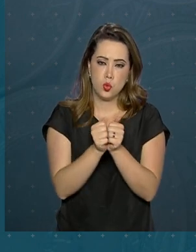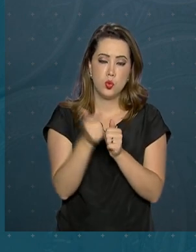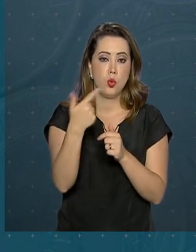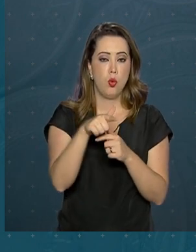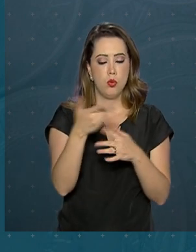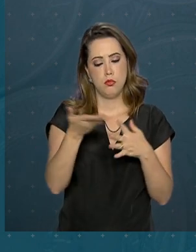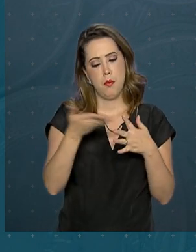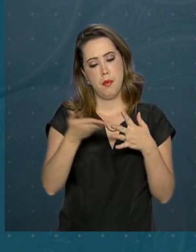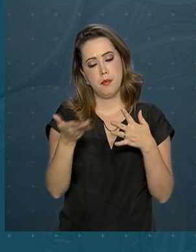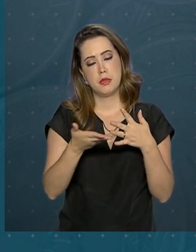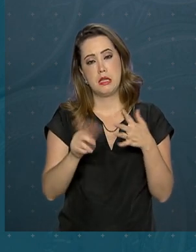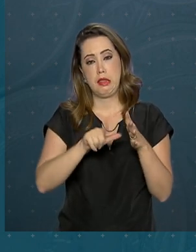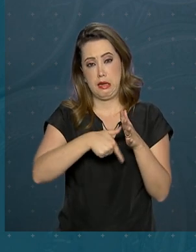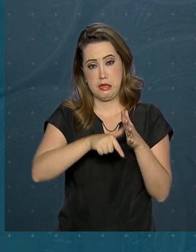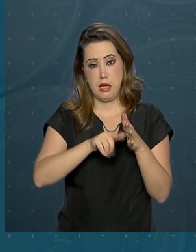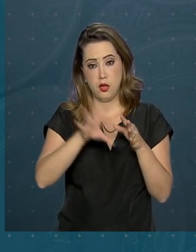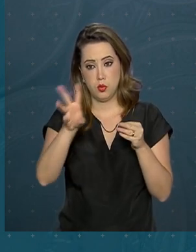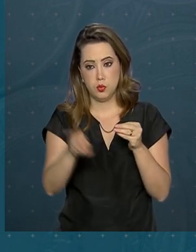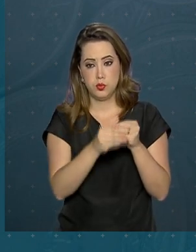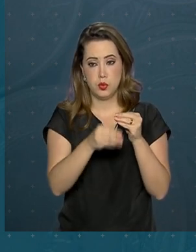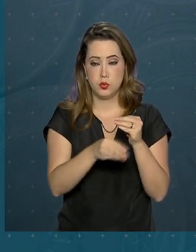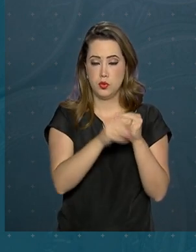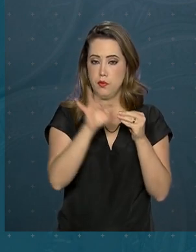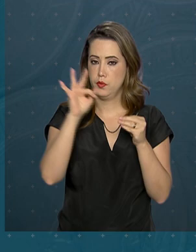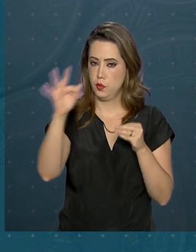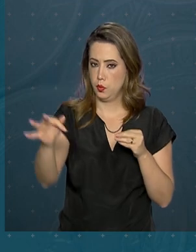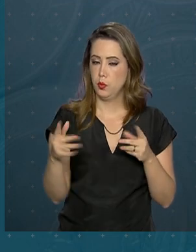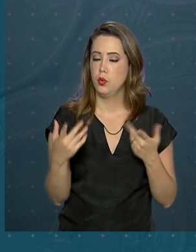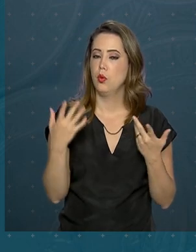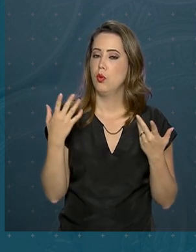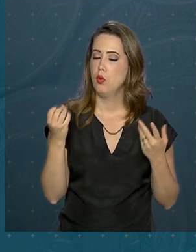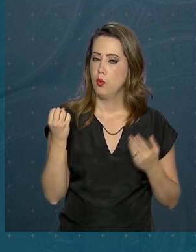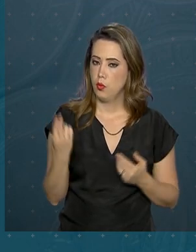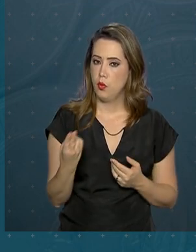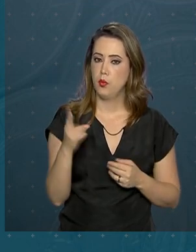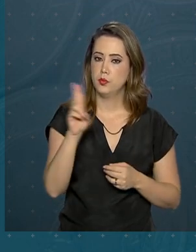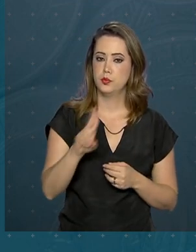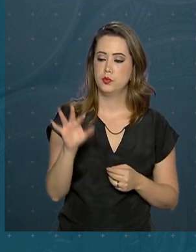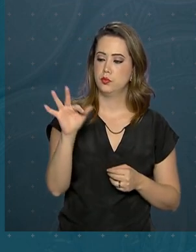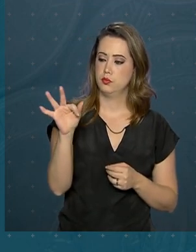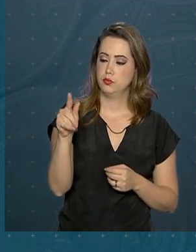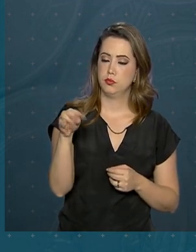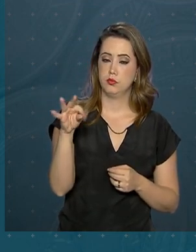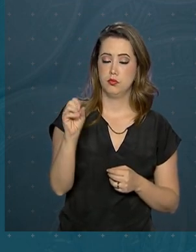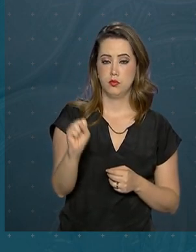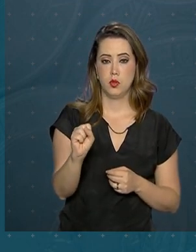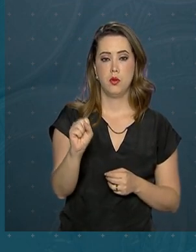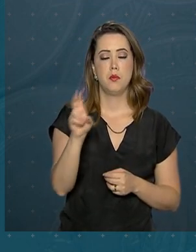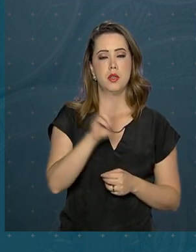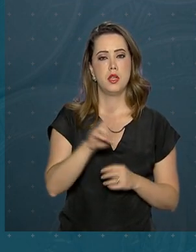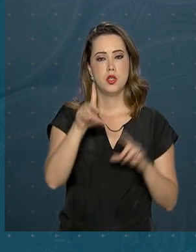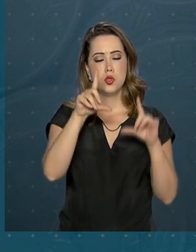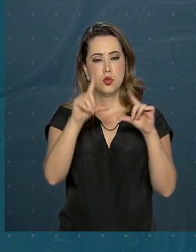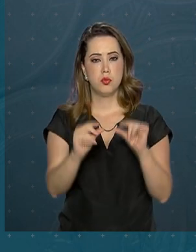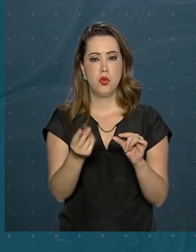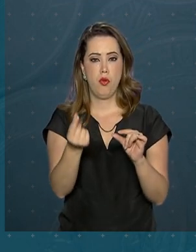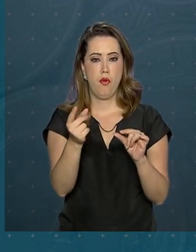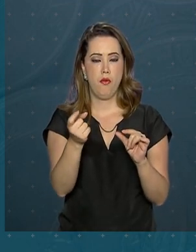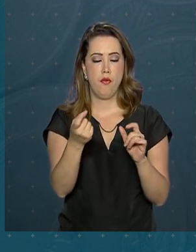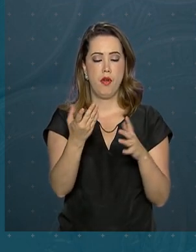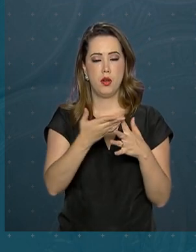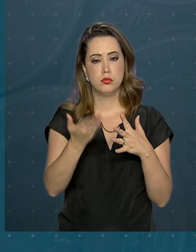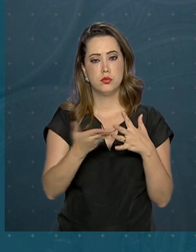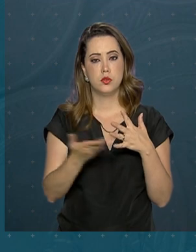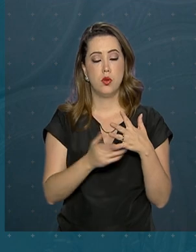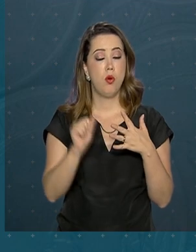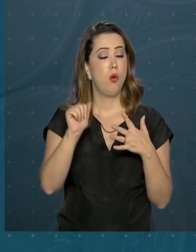prestações a vencer pode usar o fgts para reduzir o valor da prestação e pode também alterar a data de